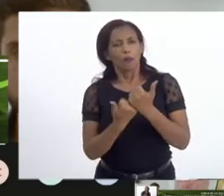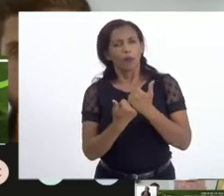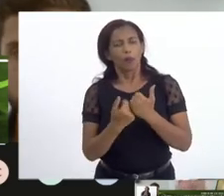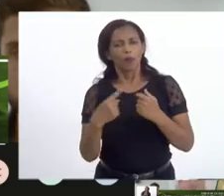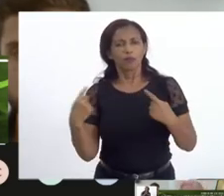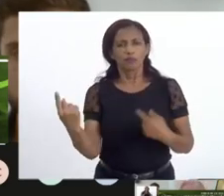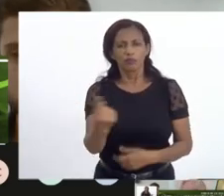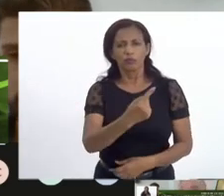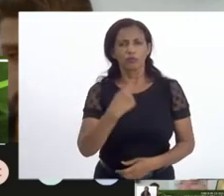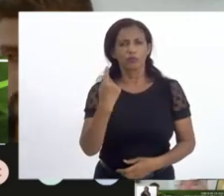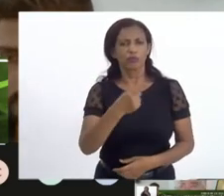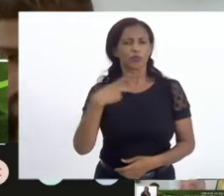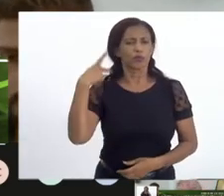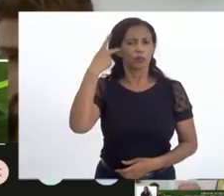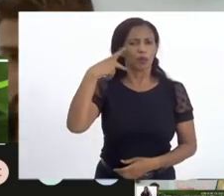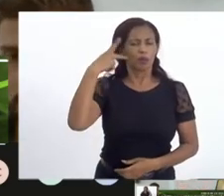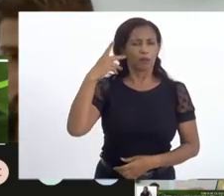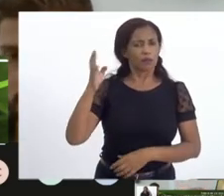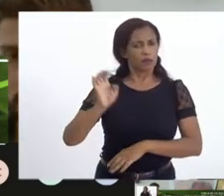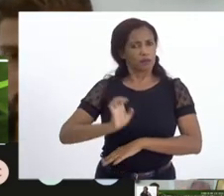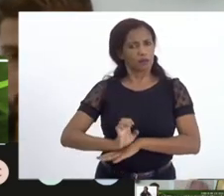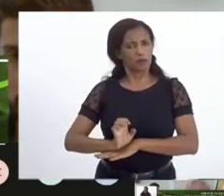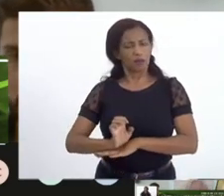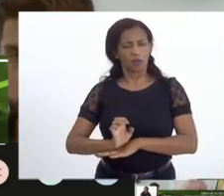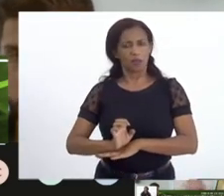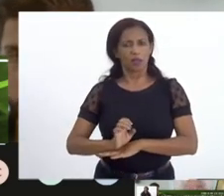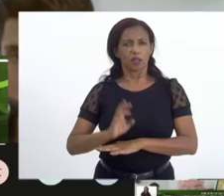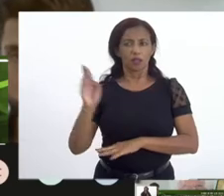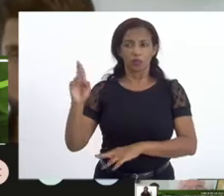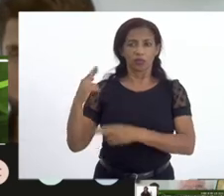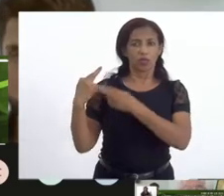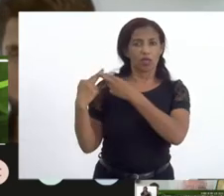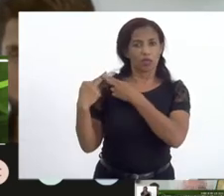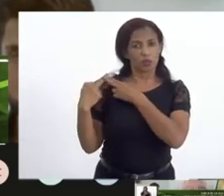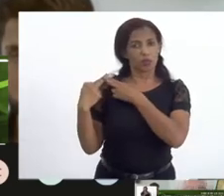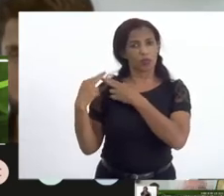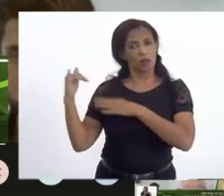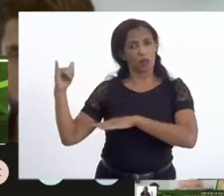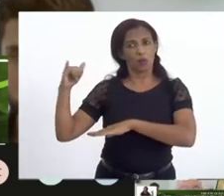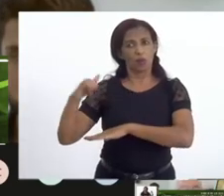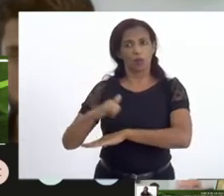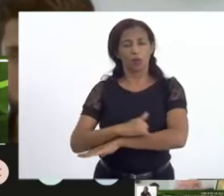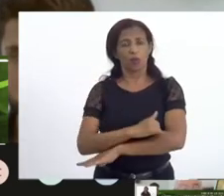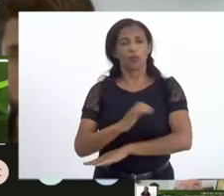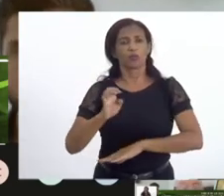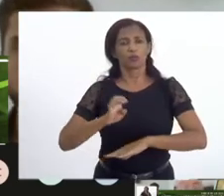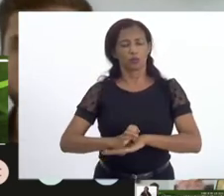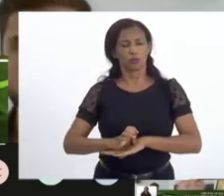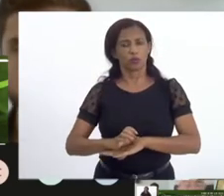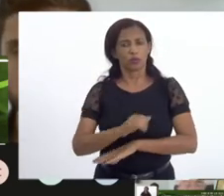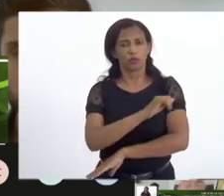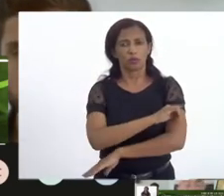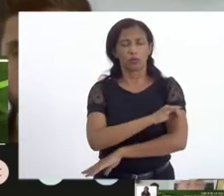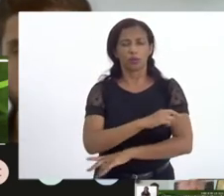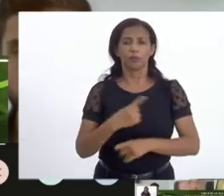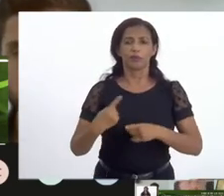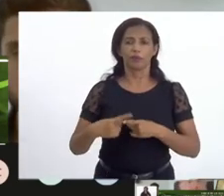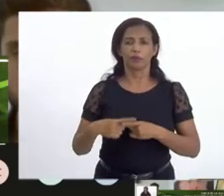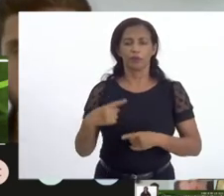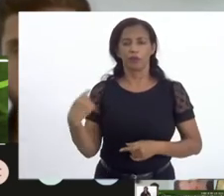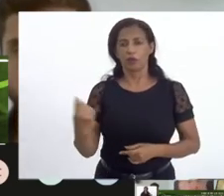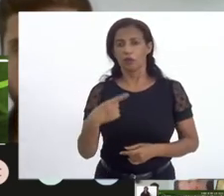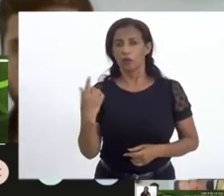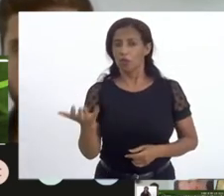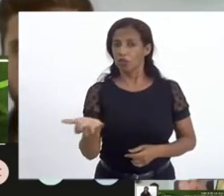senhores parlamentares do nosso estado e dos senhores responsáveis pelos aeroportos do estado do Rio. Por quê? Nós